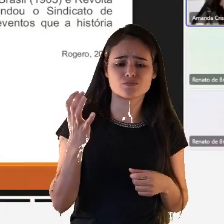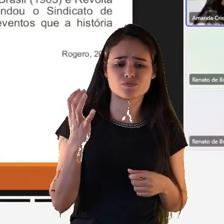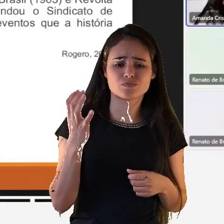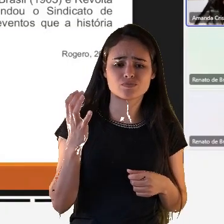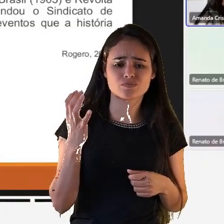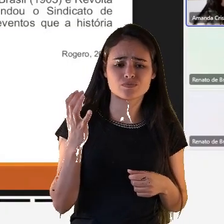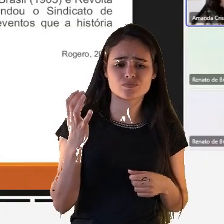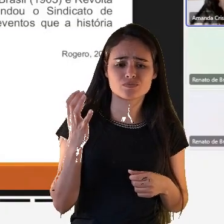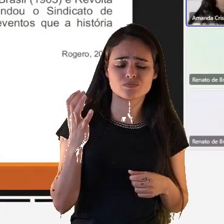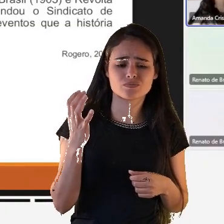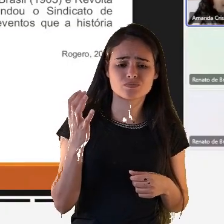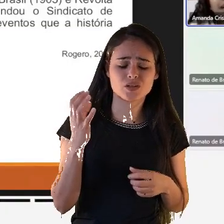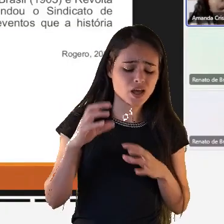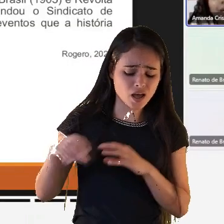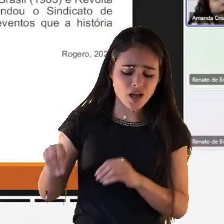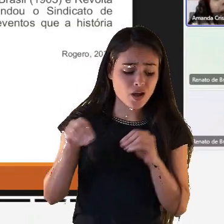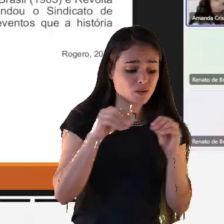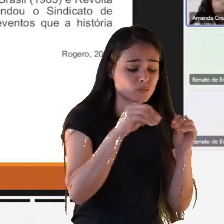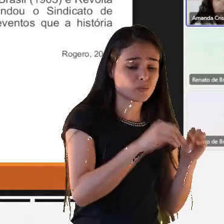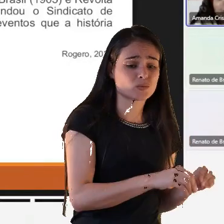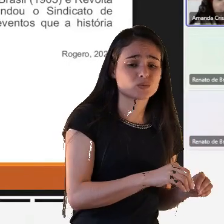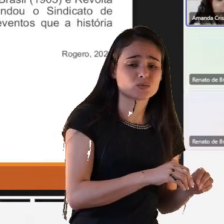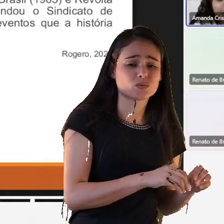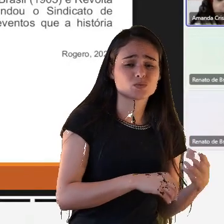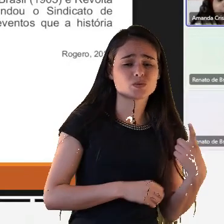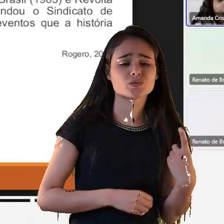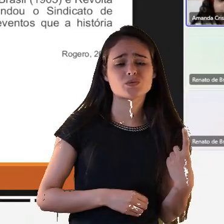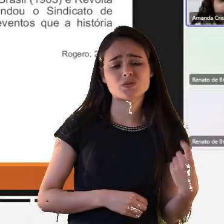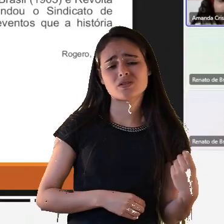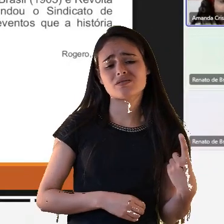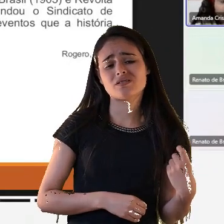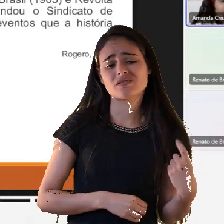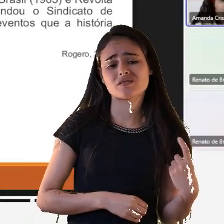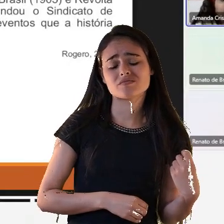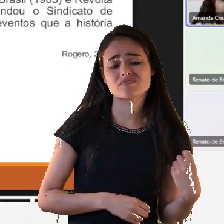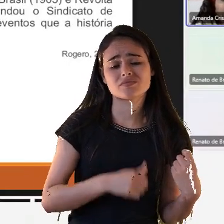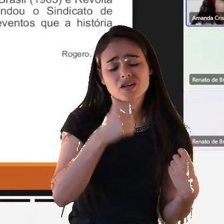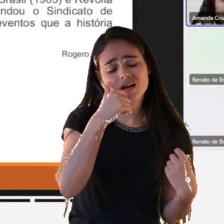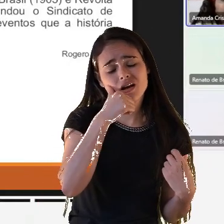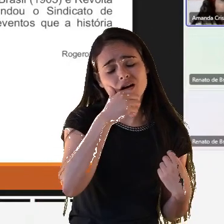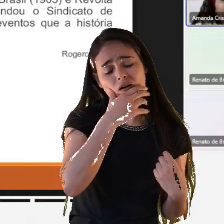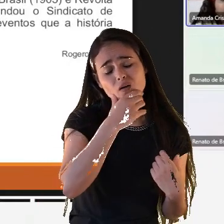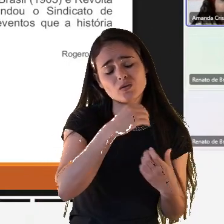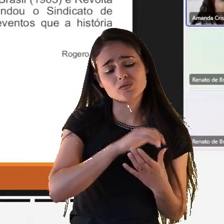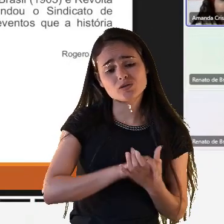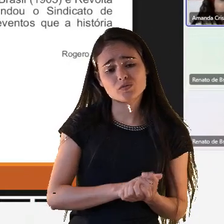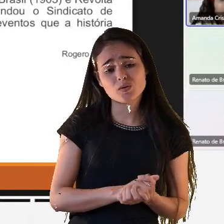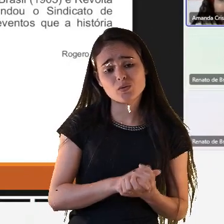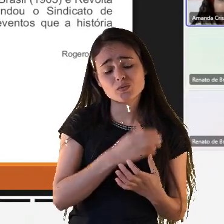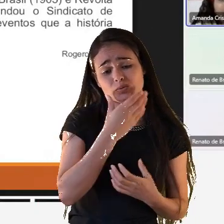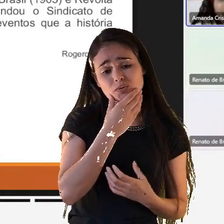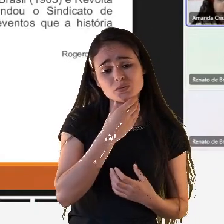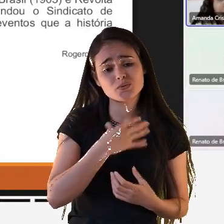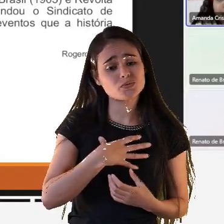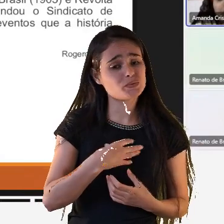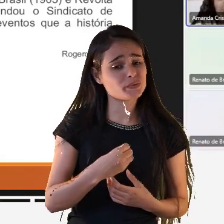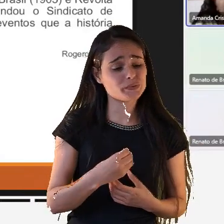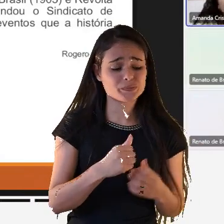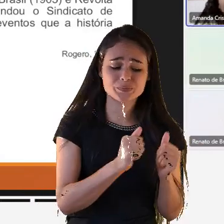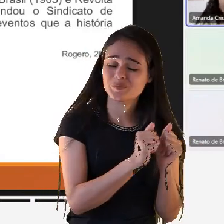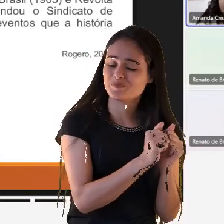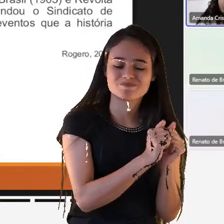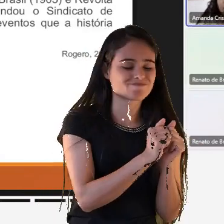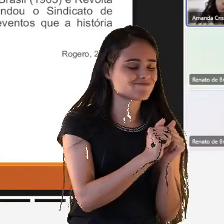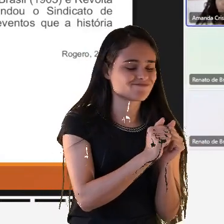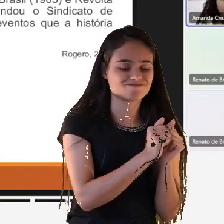seu filho. E lá ela sofria assim maus tratos assim, mas assim